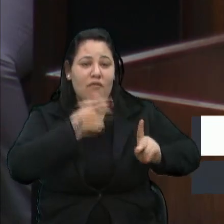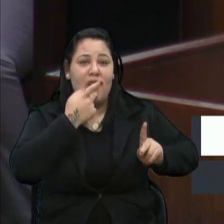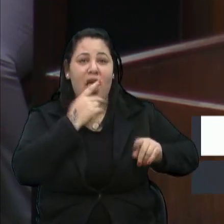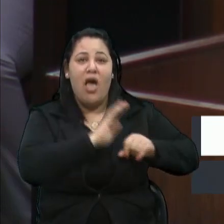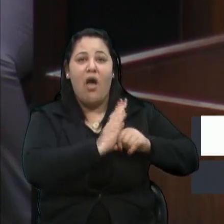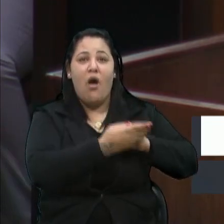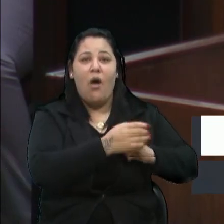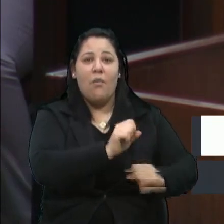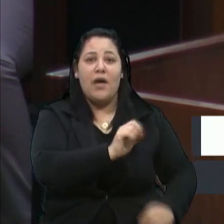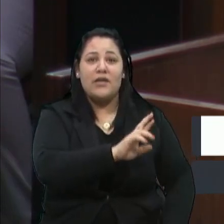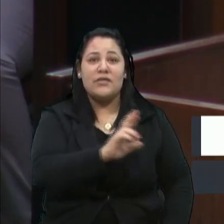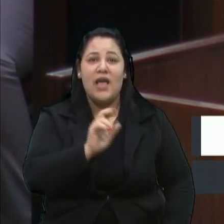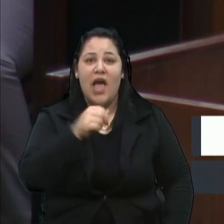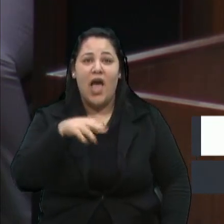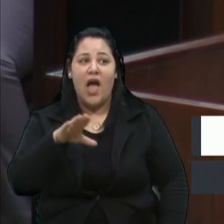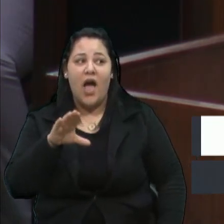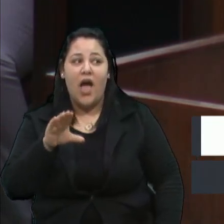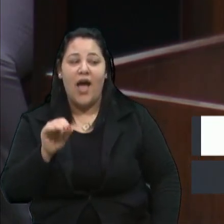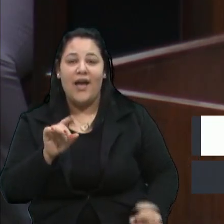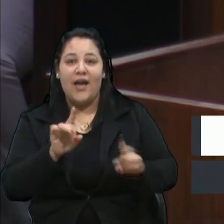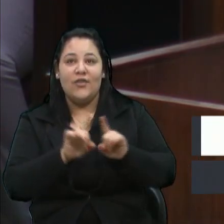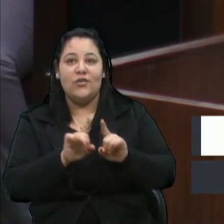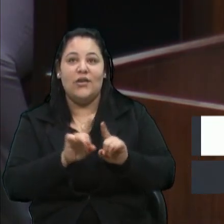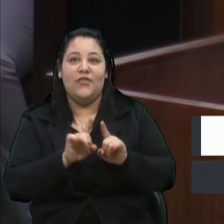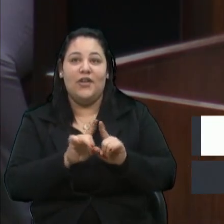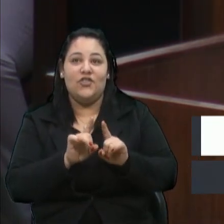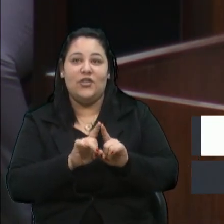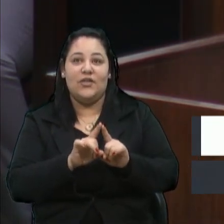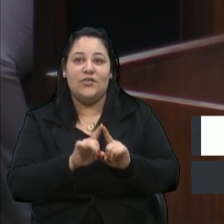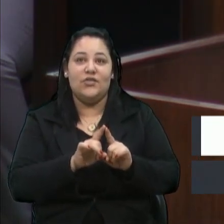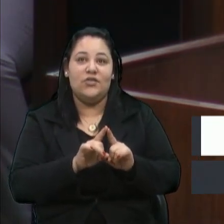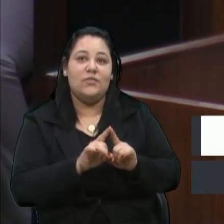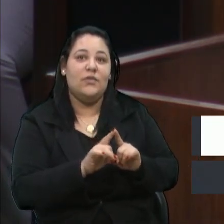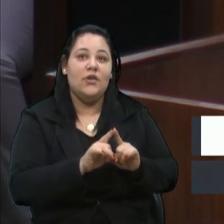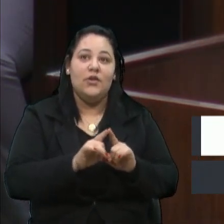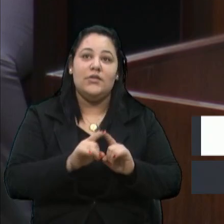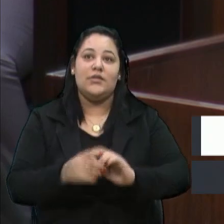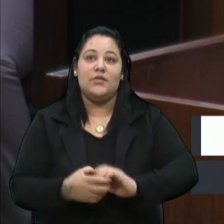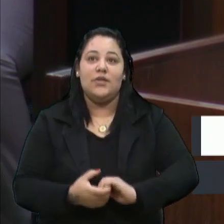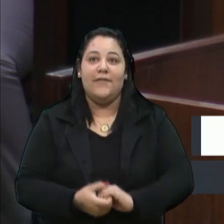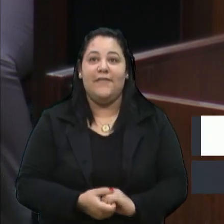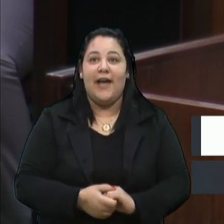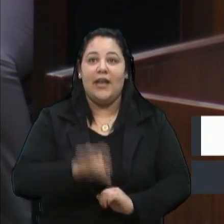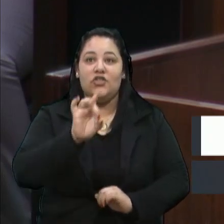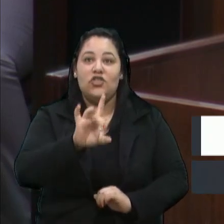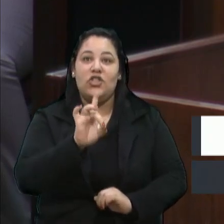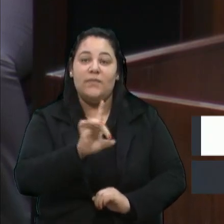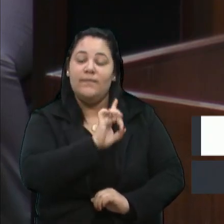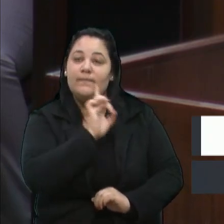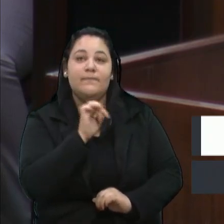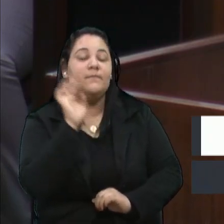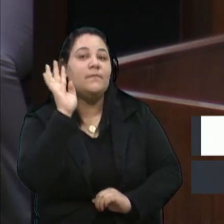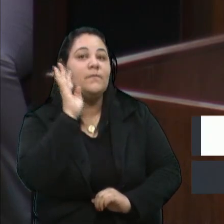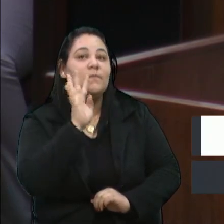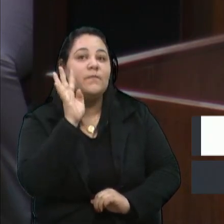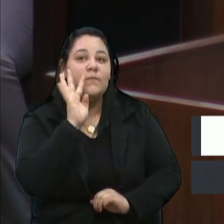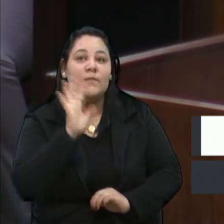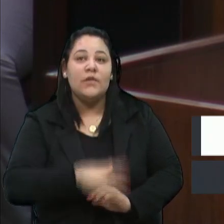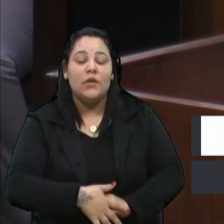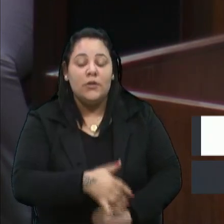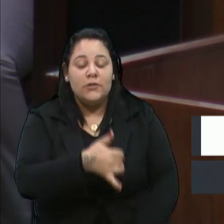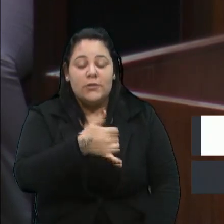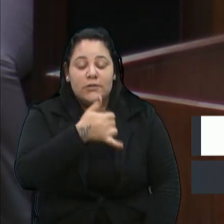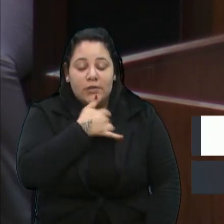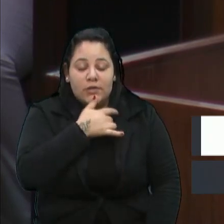três vereadores sabe isso é desagradando é lamentável